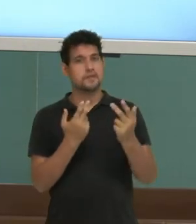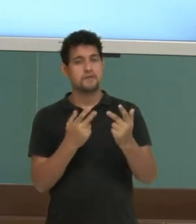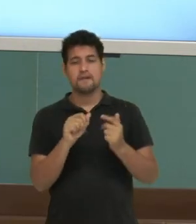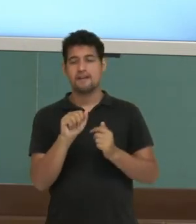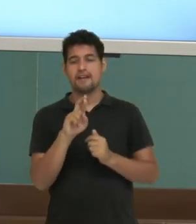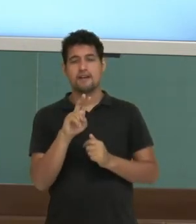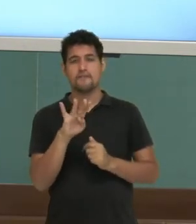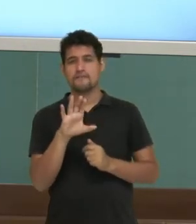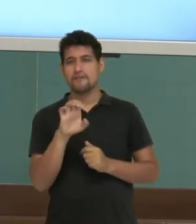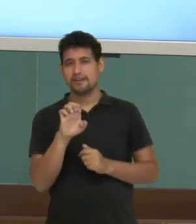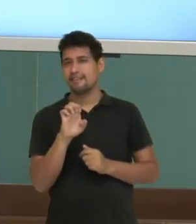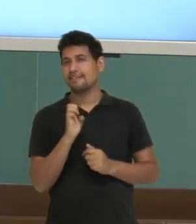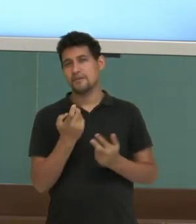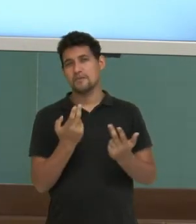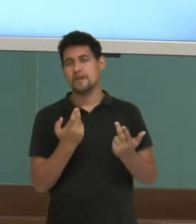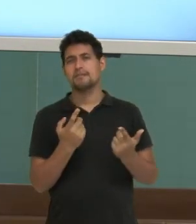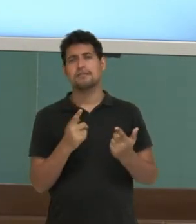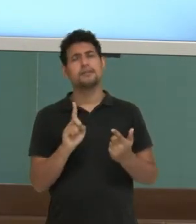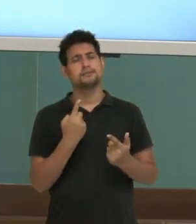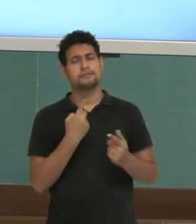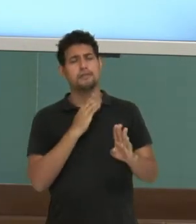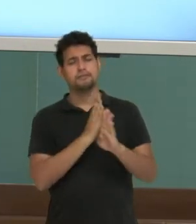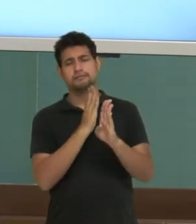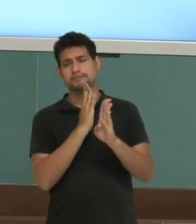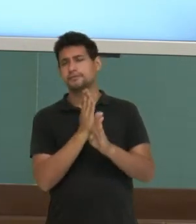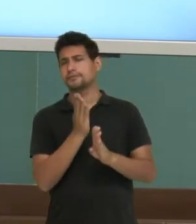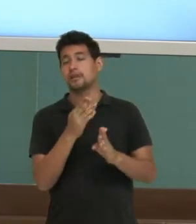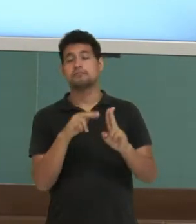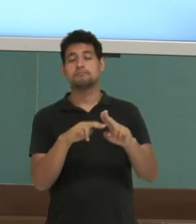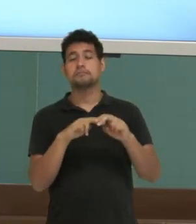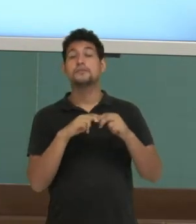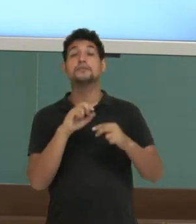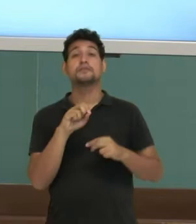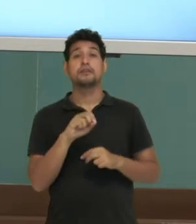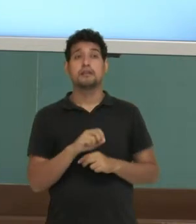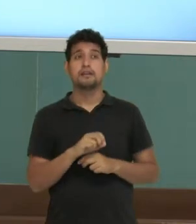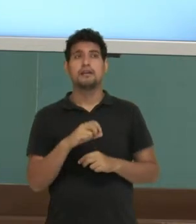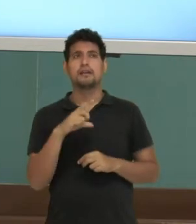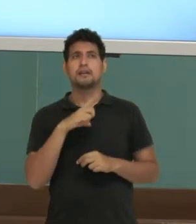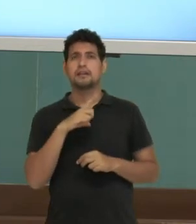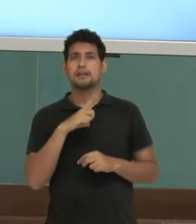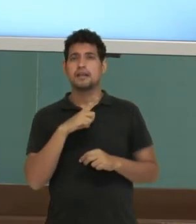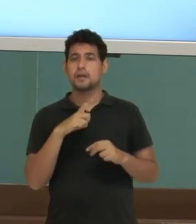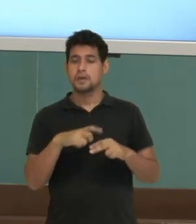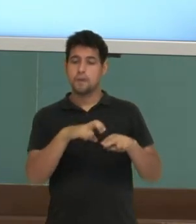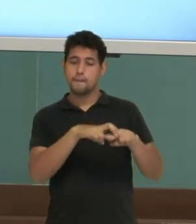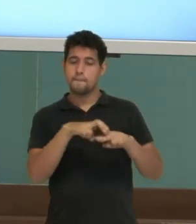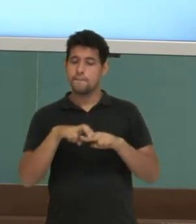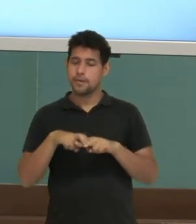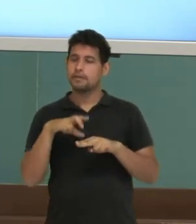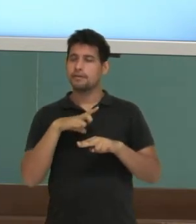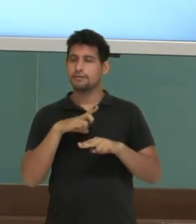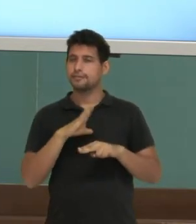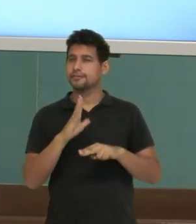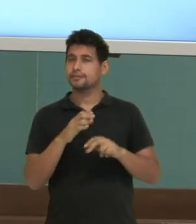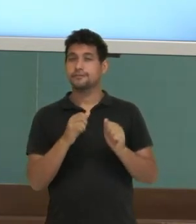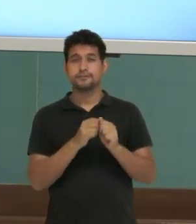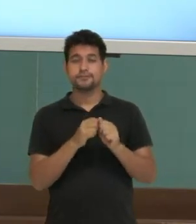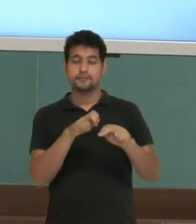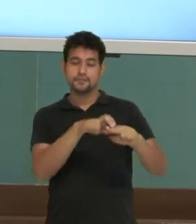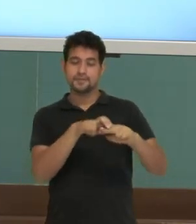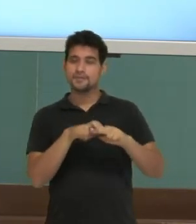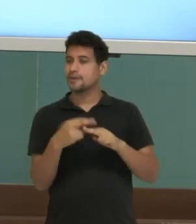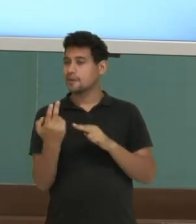é o mesmo espaço. Nós descobrimos isso por causa dos bancos que estão, né, dispostos embaixo das